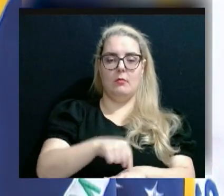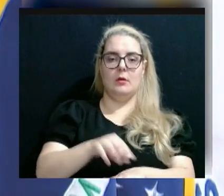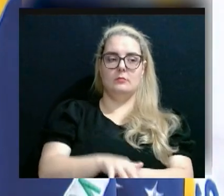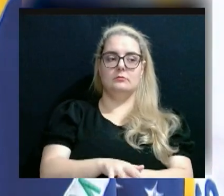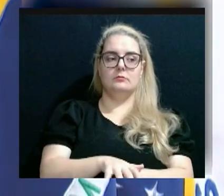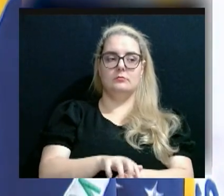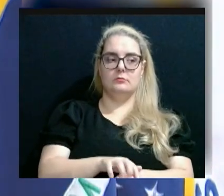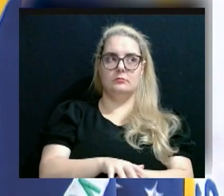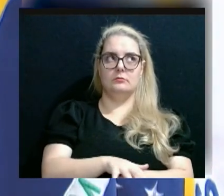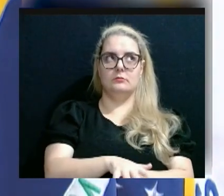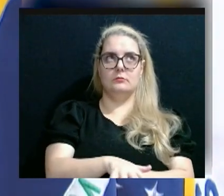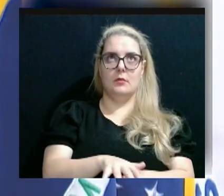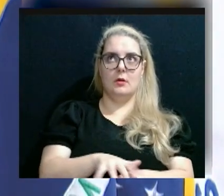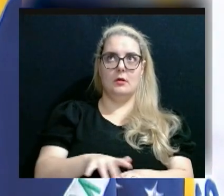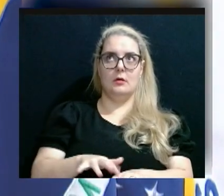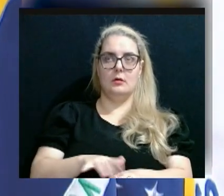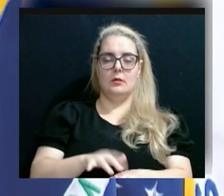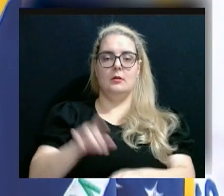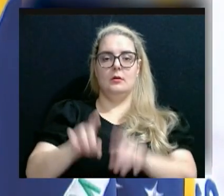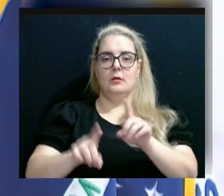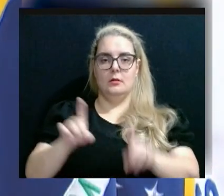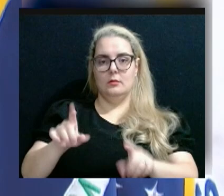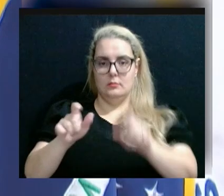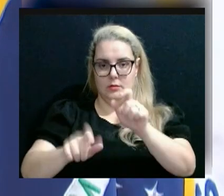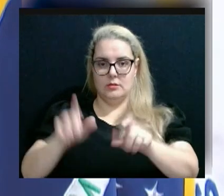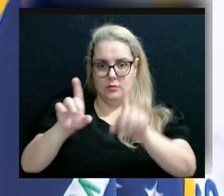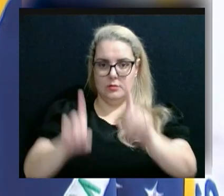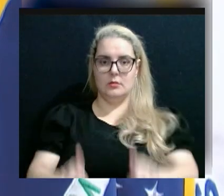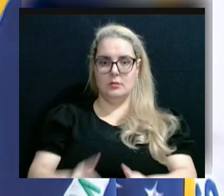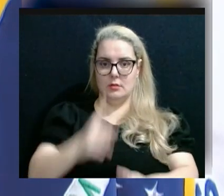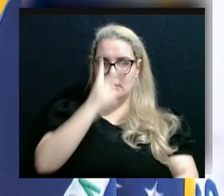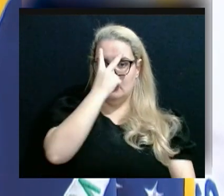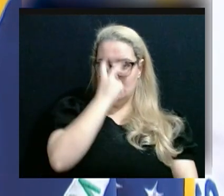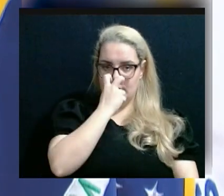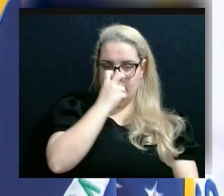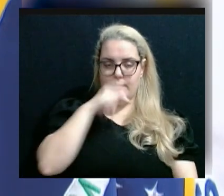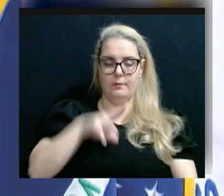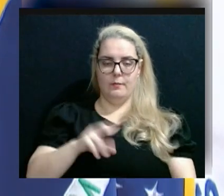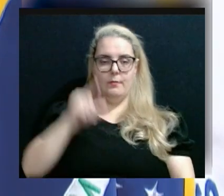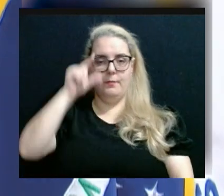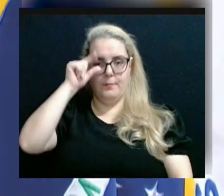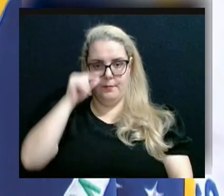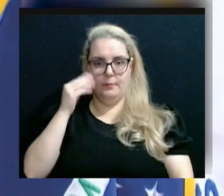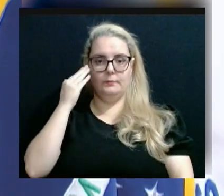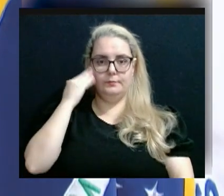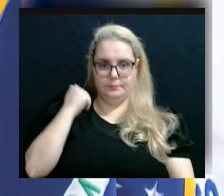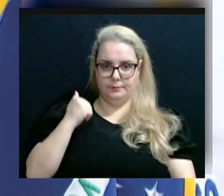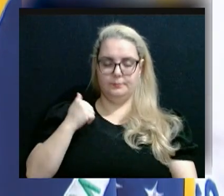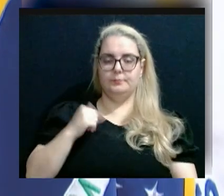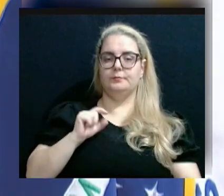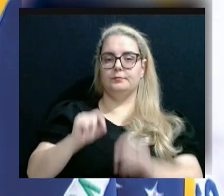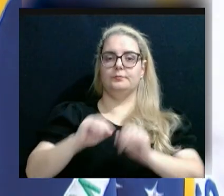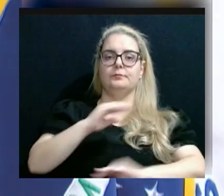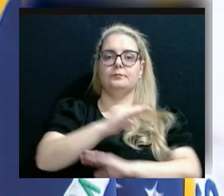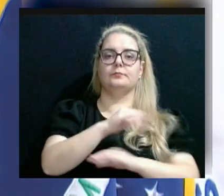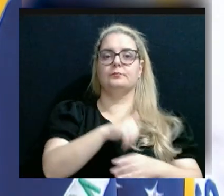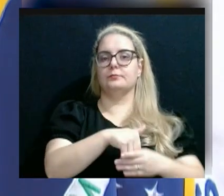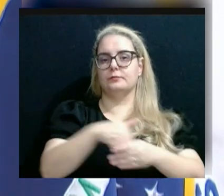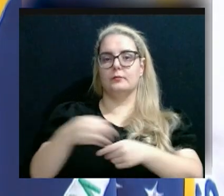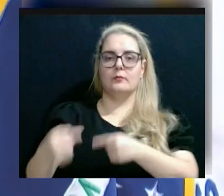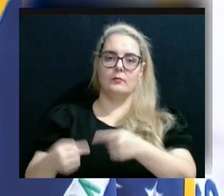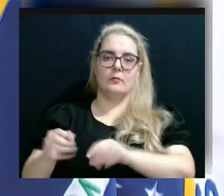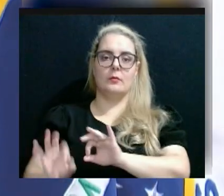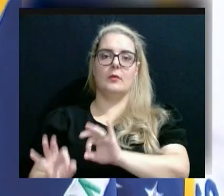pessoa com deficiência visual ou cega possa saber o que a Câmara está votando,